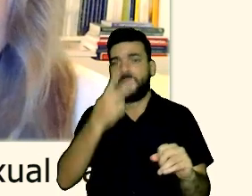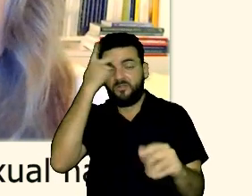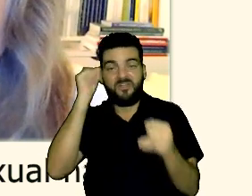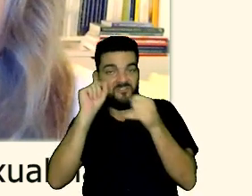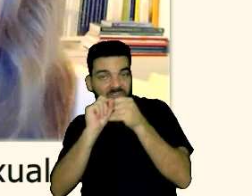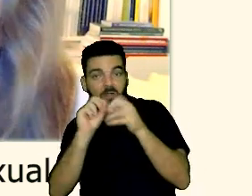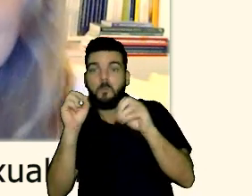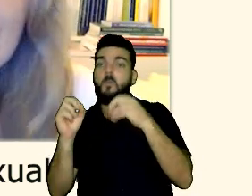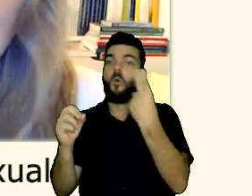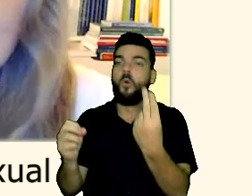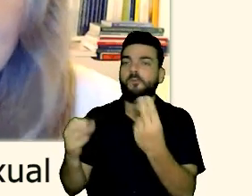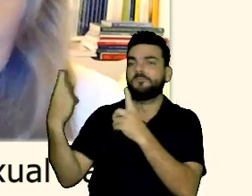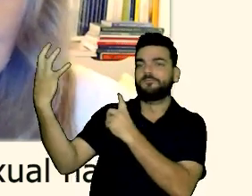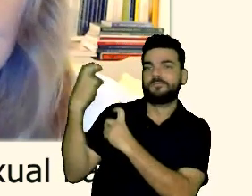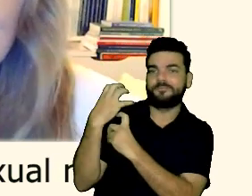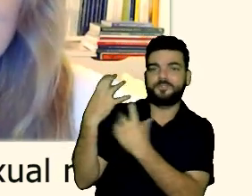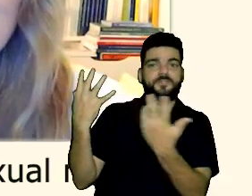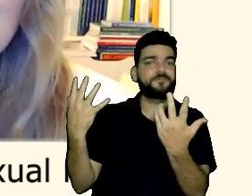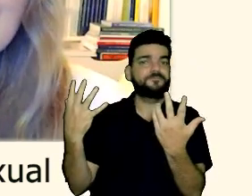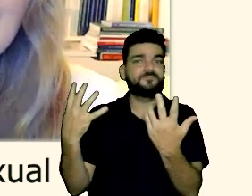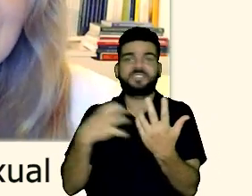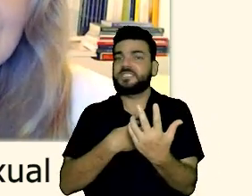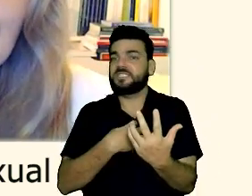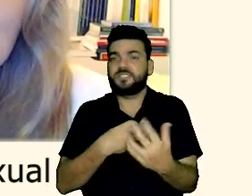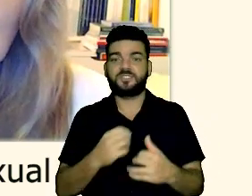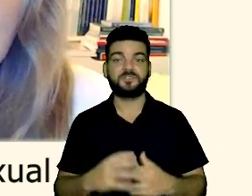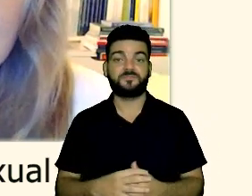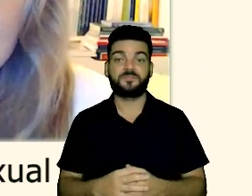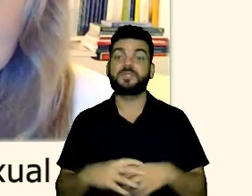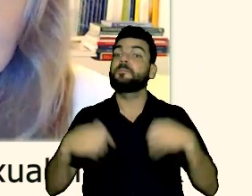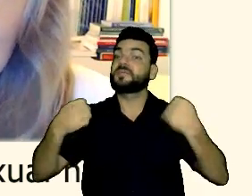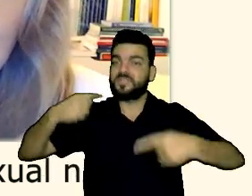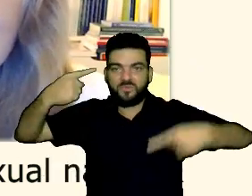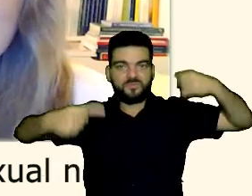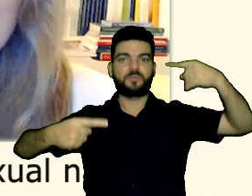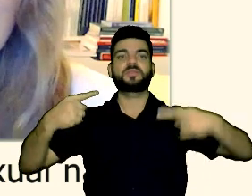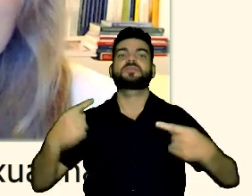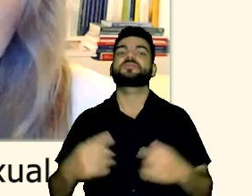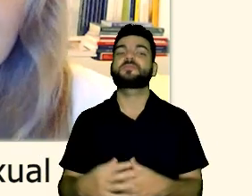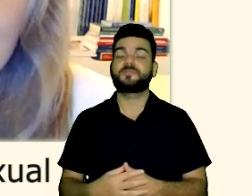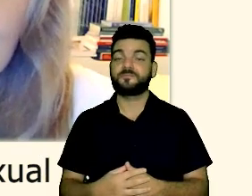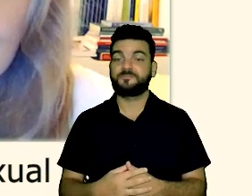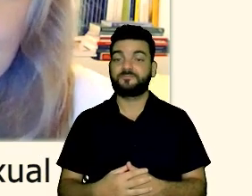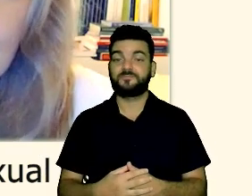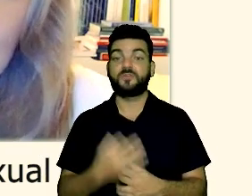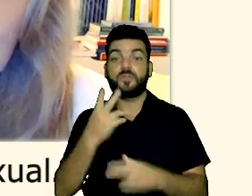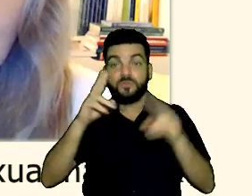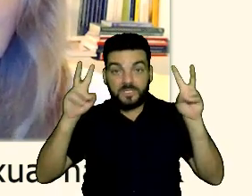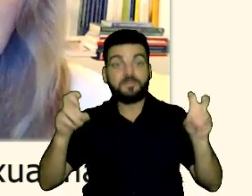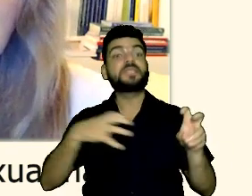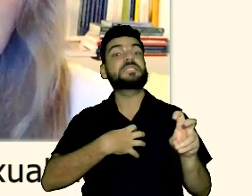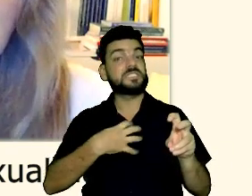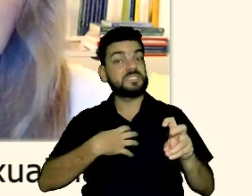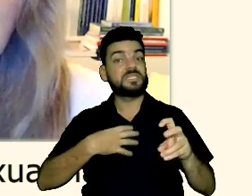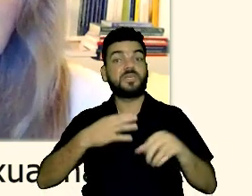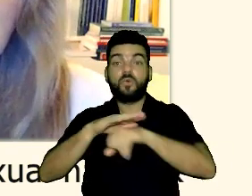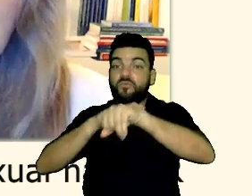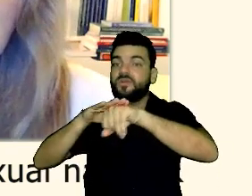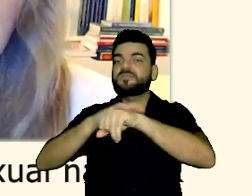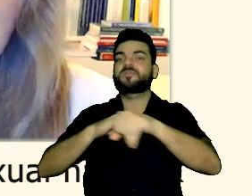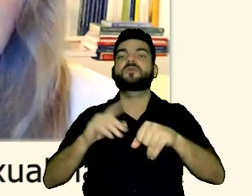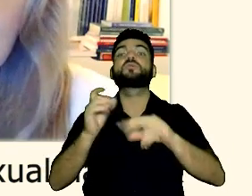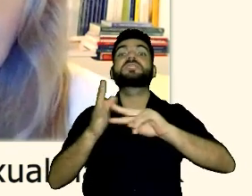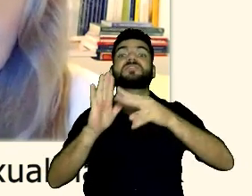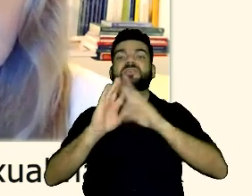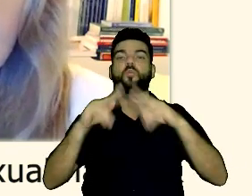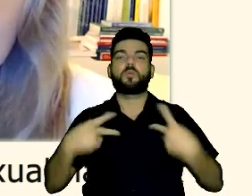a realidade, não é nem um tema, é a realidade da humanização, da vulnerabilidade e dos valores humanos